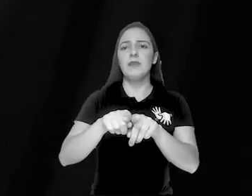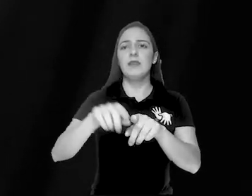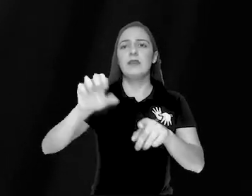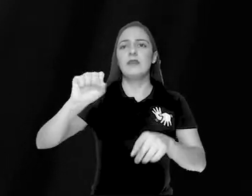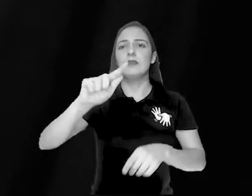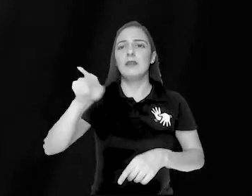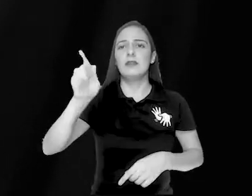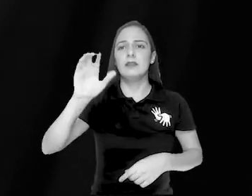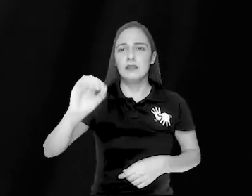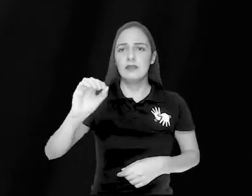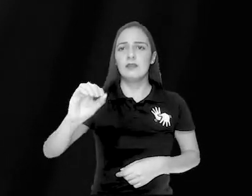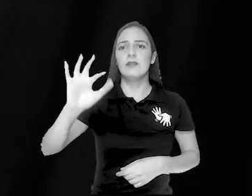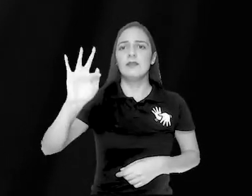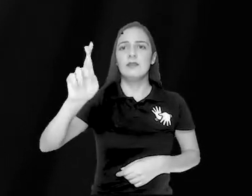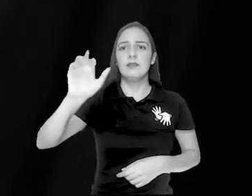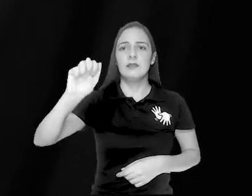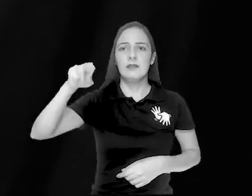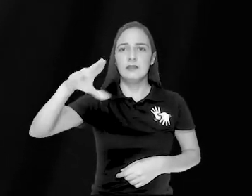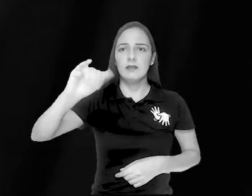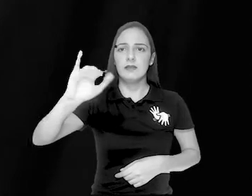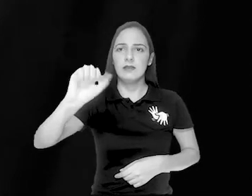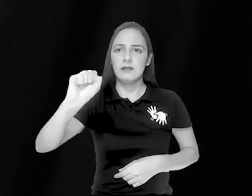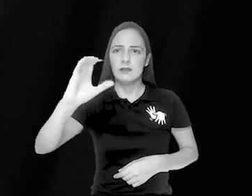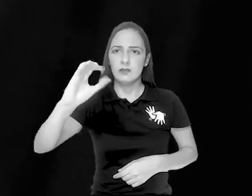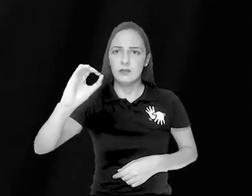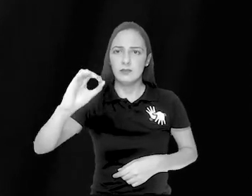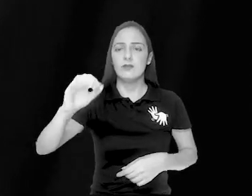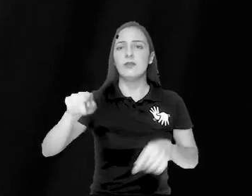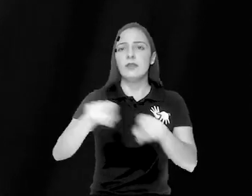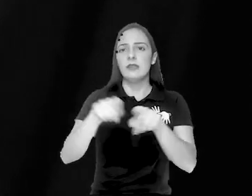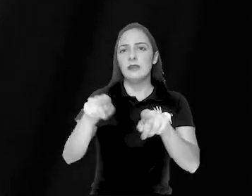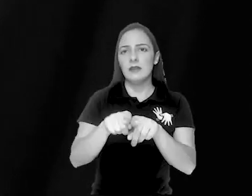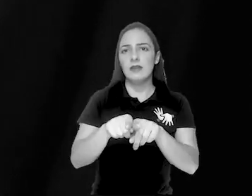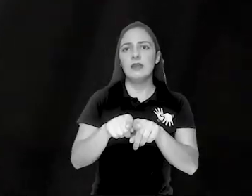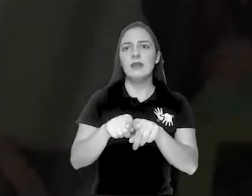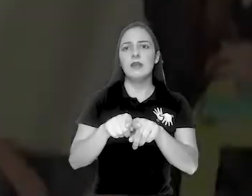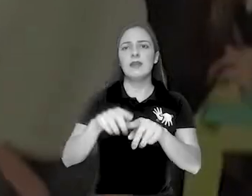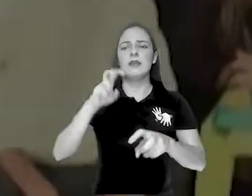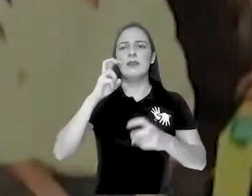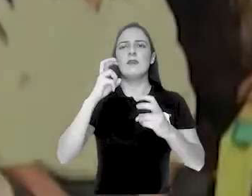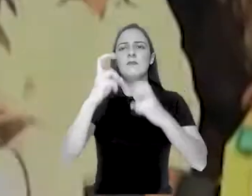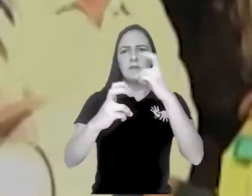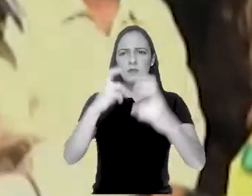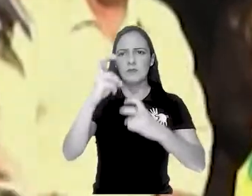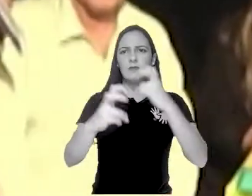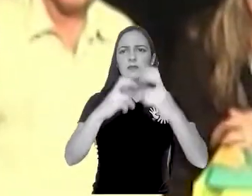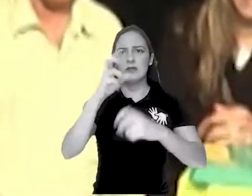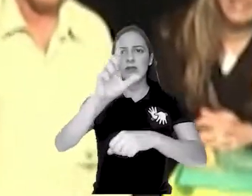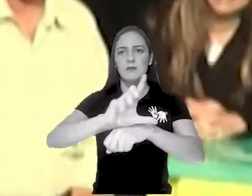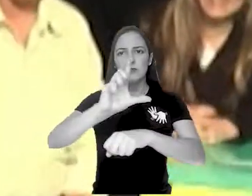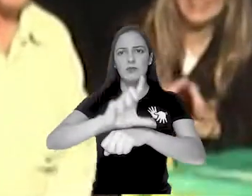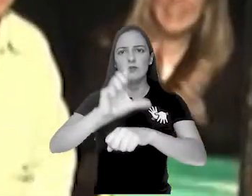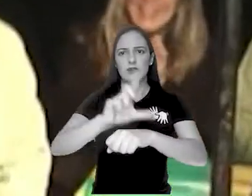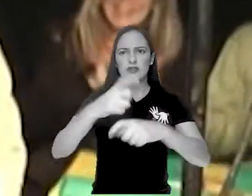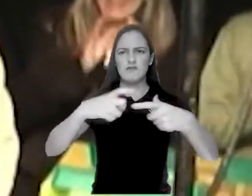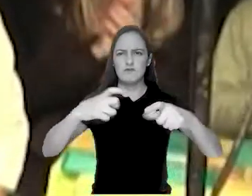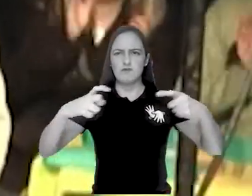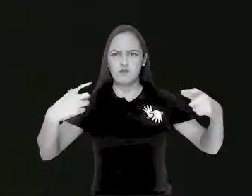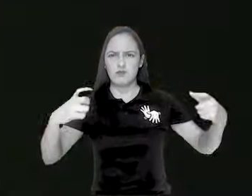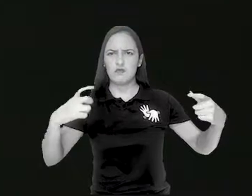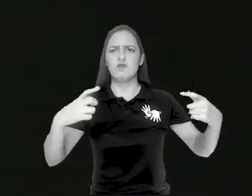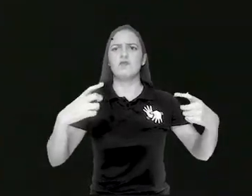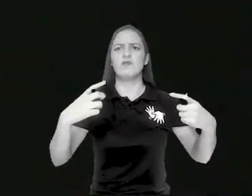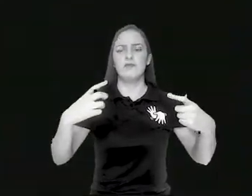mais recente, o Festival de Viola da Espoléu de Leopoldina, que é a exposição pecuária de grande êxito aqui em Leopoldina,